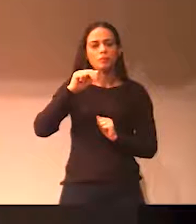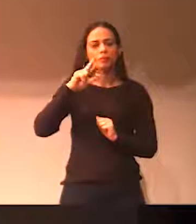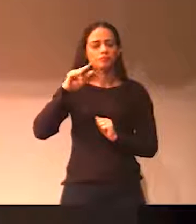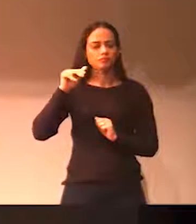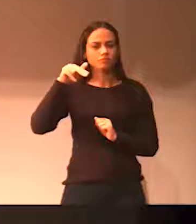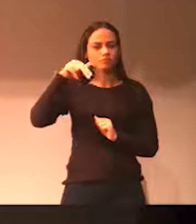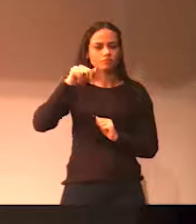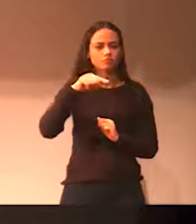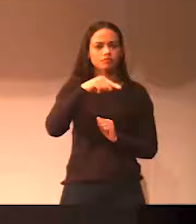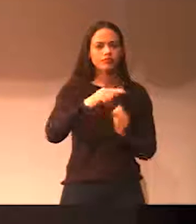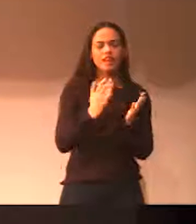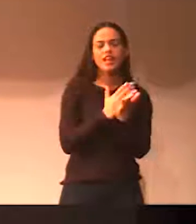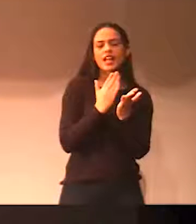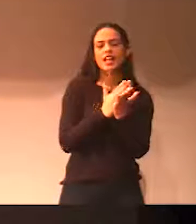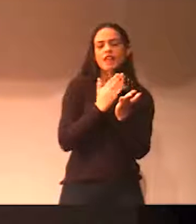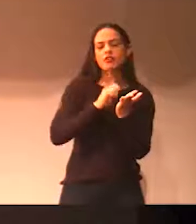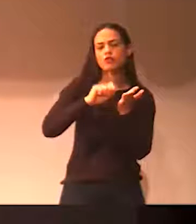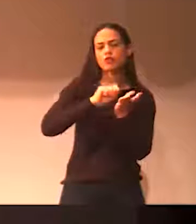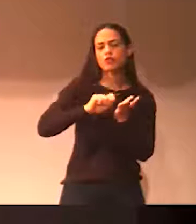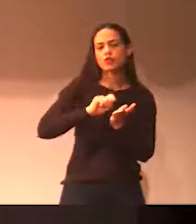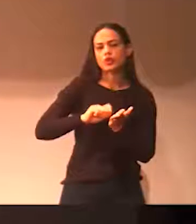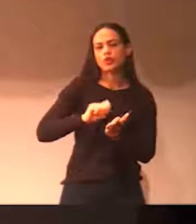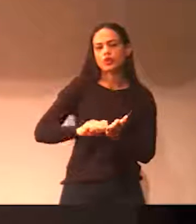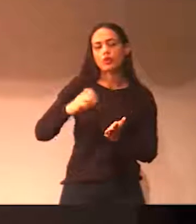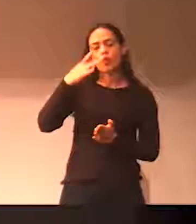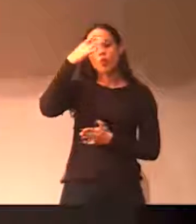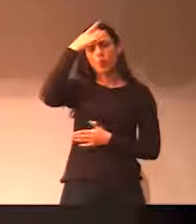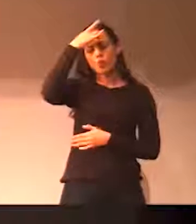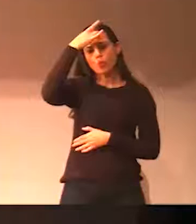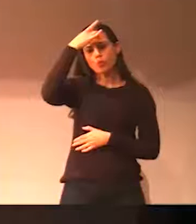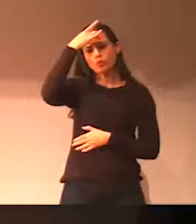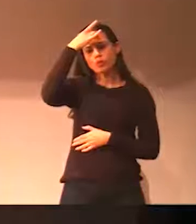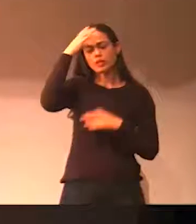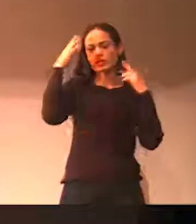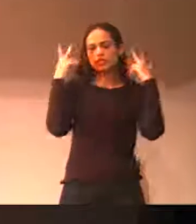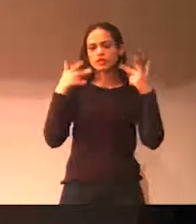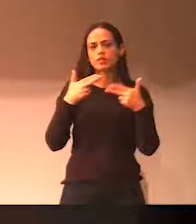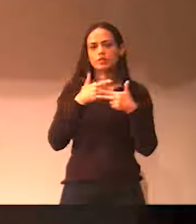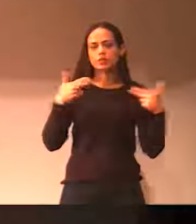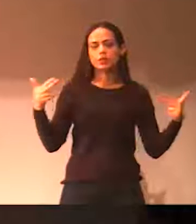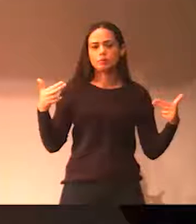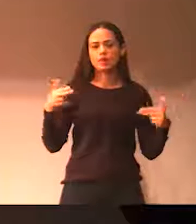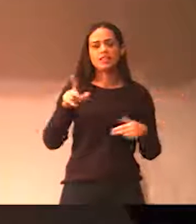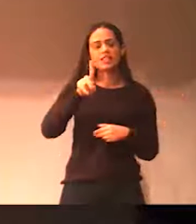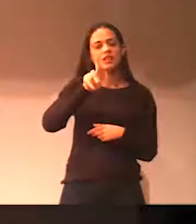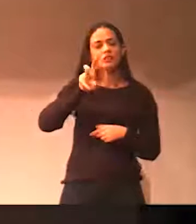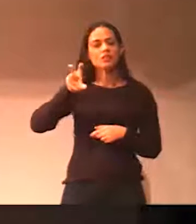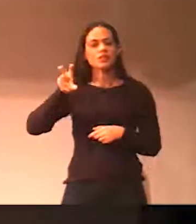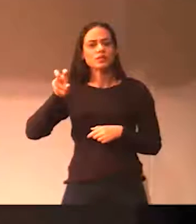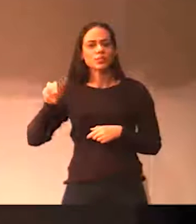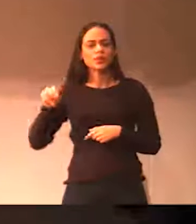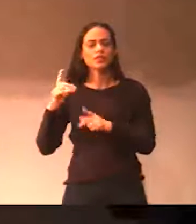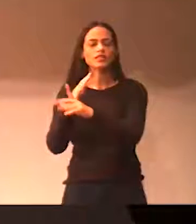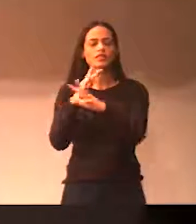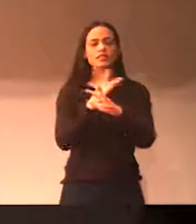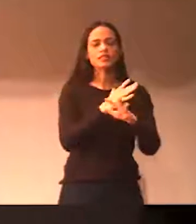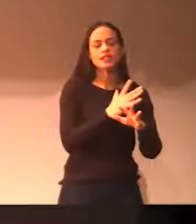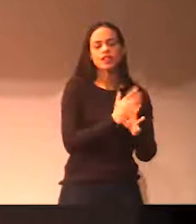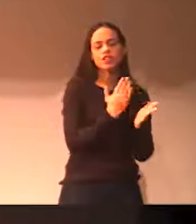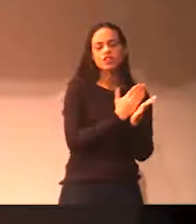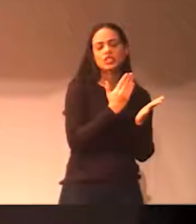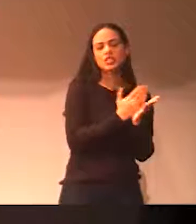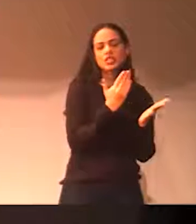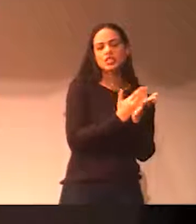e bem-estar animal, que vão ser entregues em 150 cidades no final desse ano, são 200 mil exemplares. E Vinhedo vai